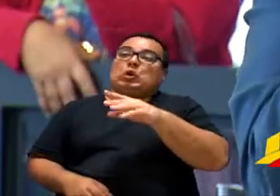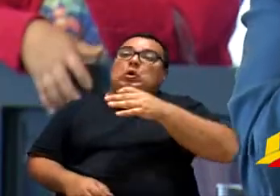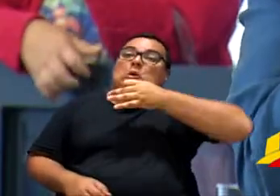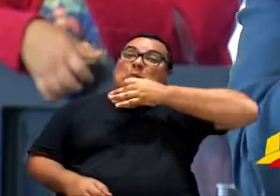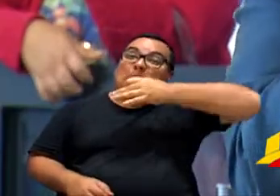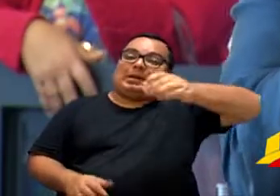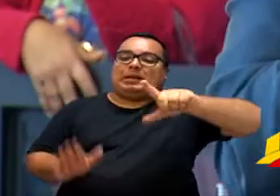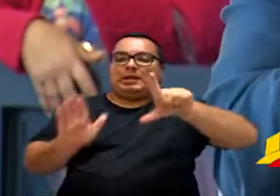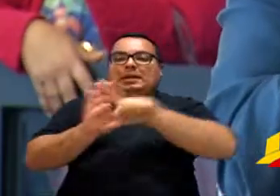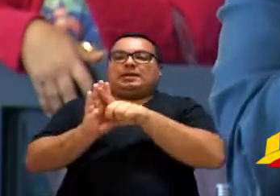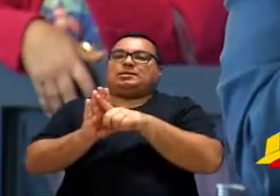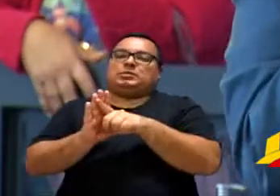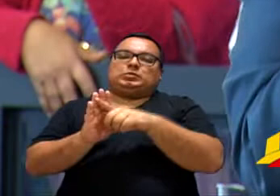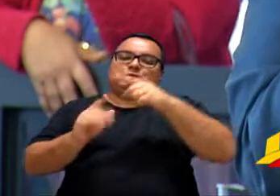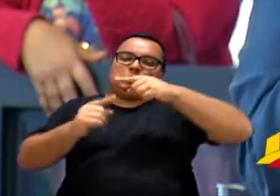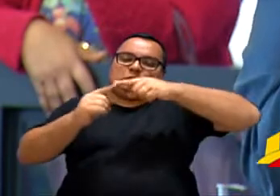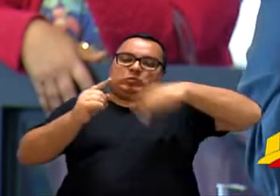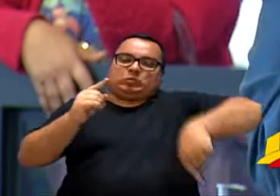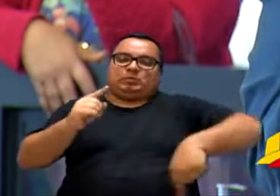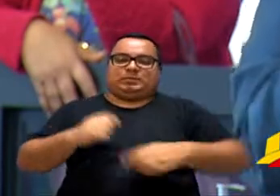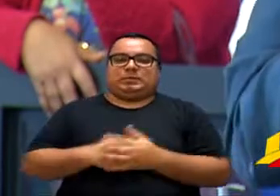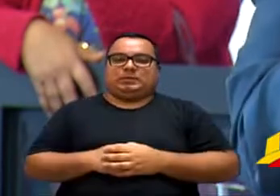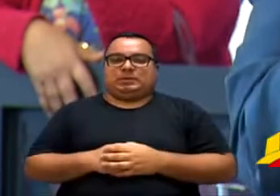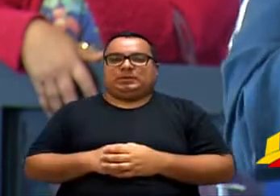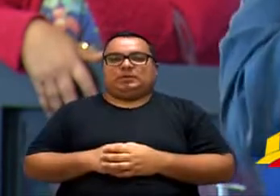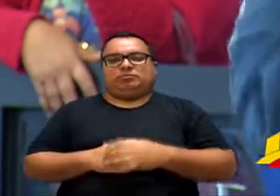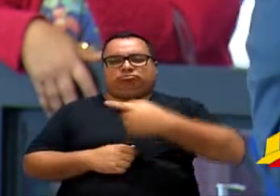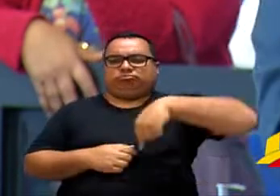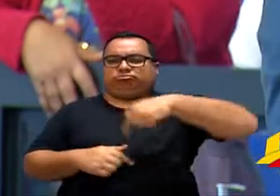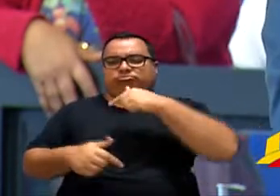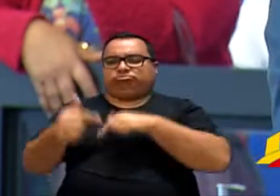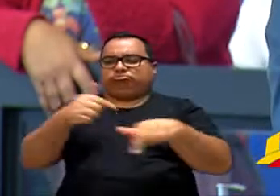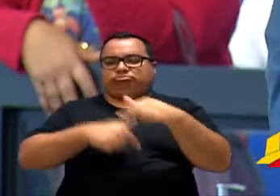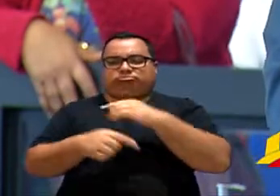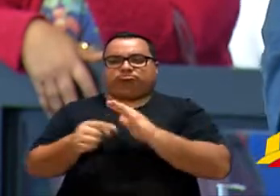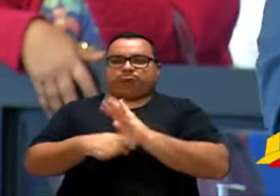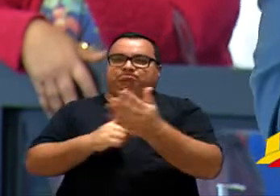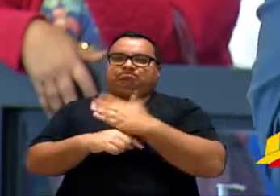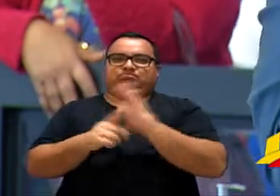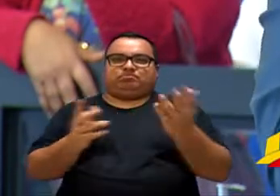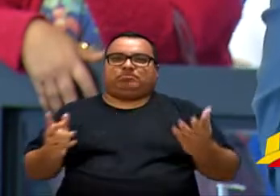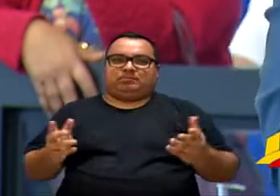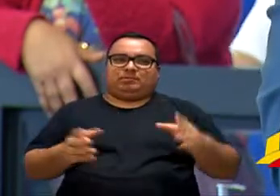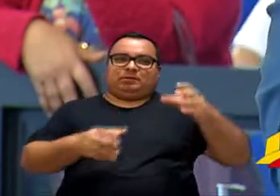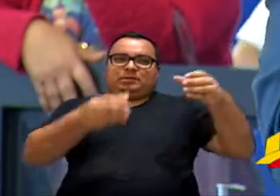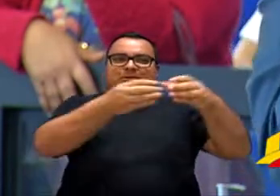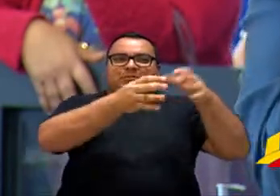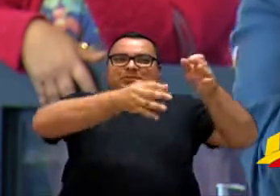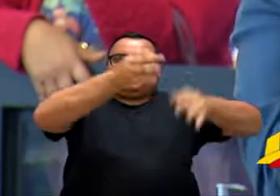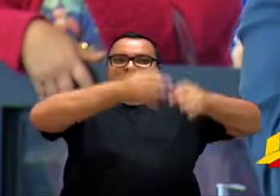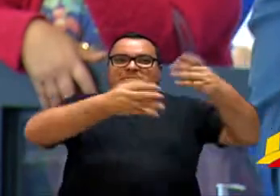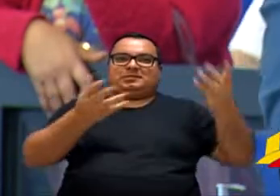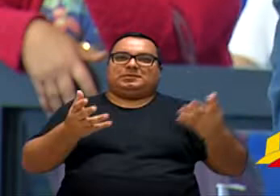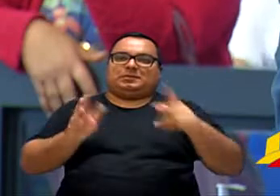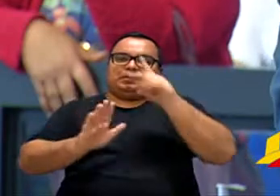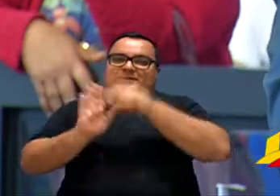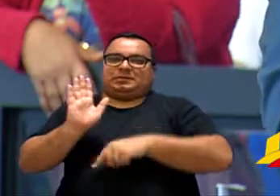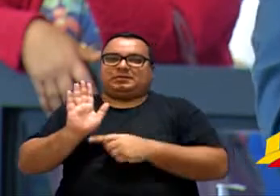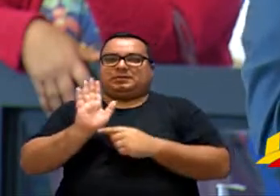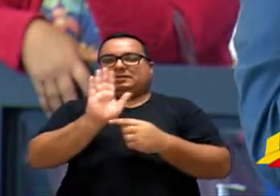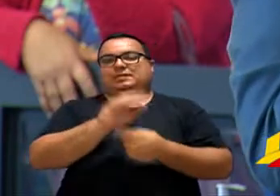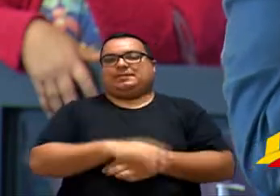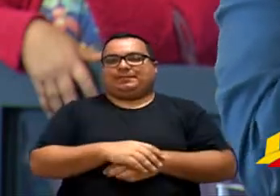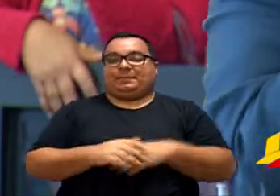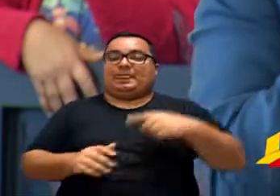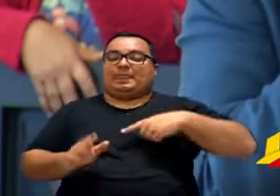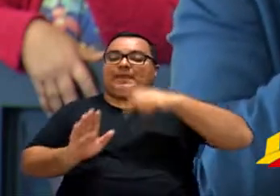nossos embasamentos são legais a gente trabalha junto agora o que não está acontecendo na construção de Justiça tem um projeto meu de pix